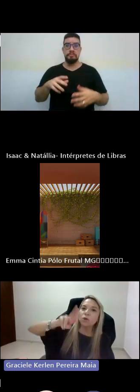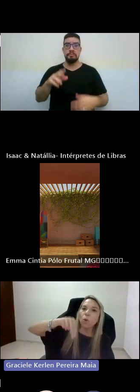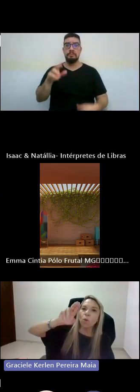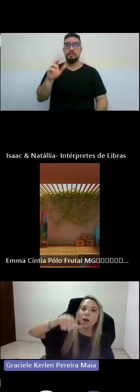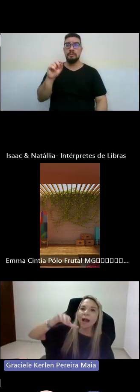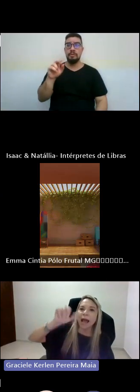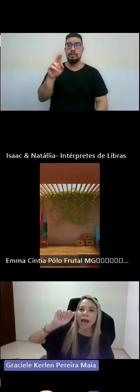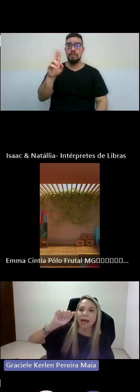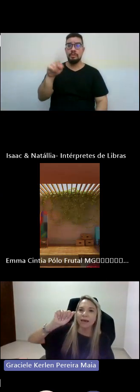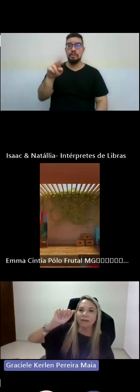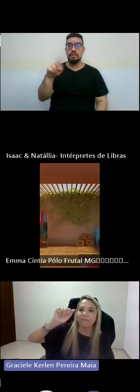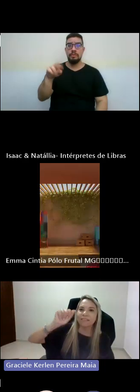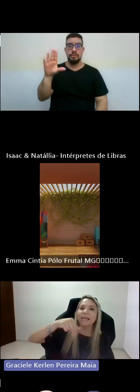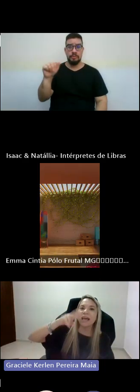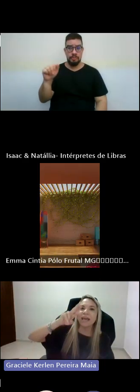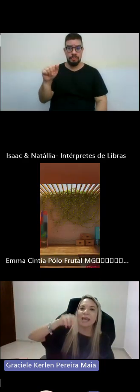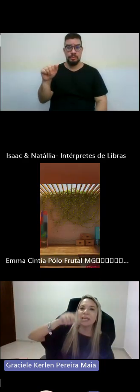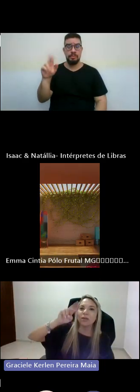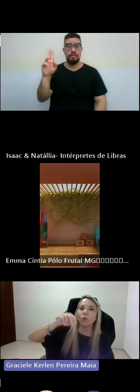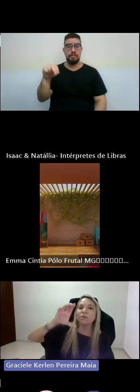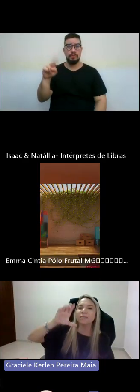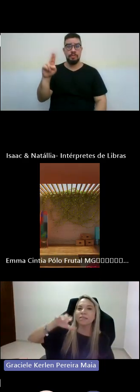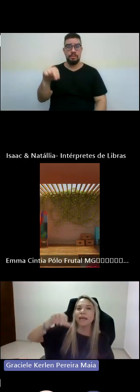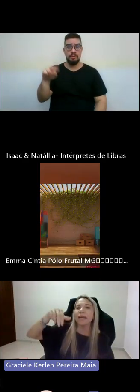era nunca. Fazia